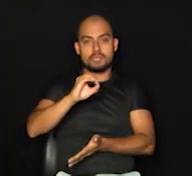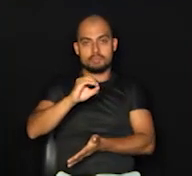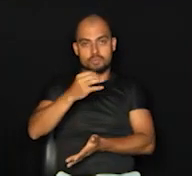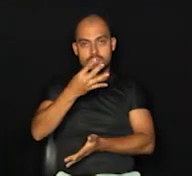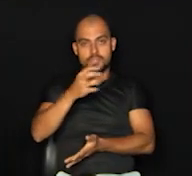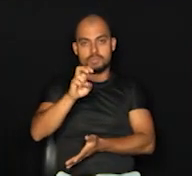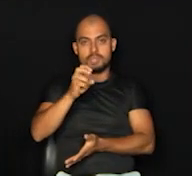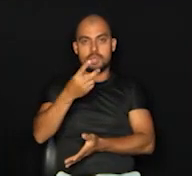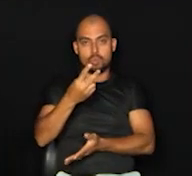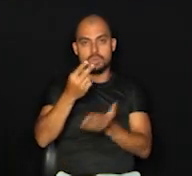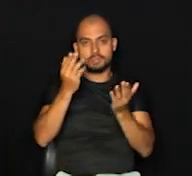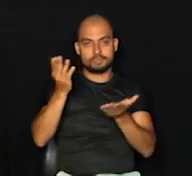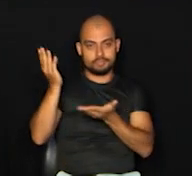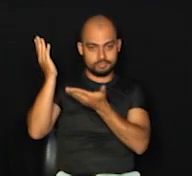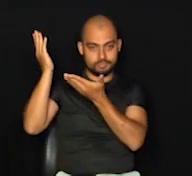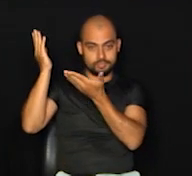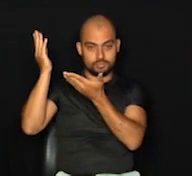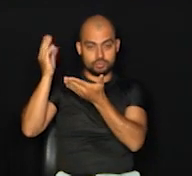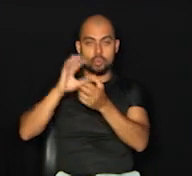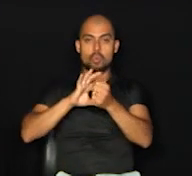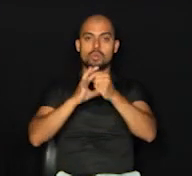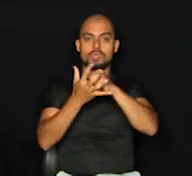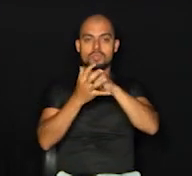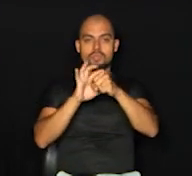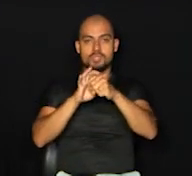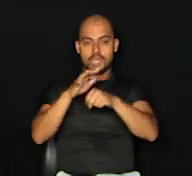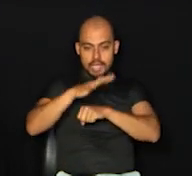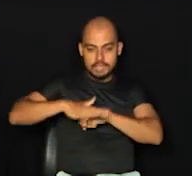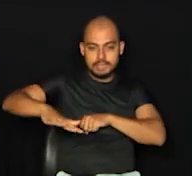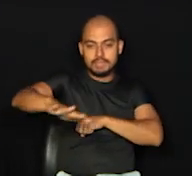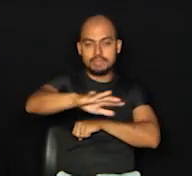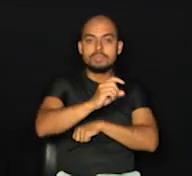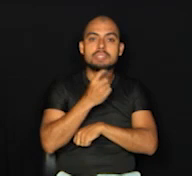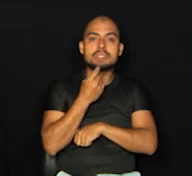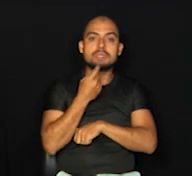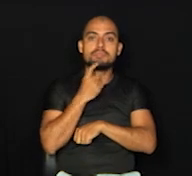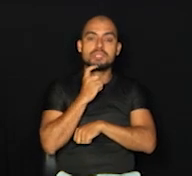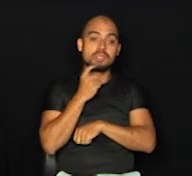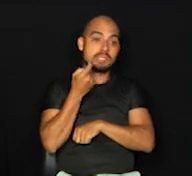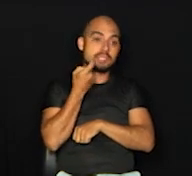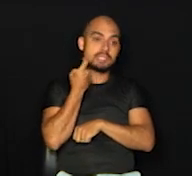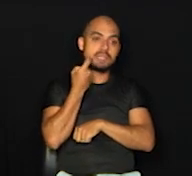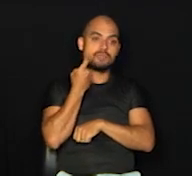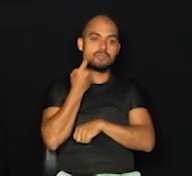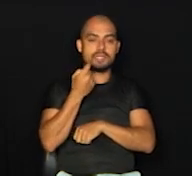90.452 casos da Covid-19 na RMC, sendo até a última sexta-feira